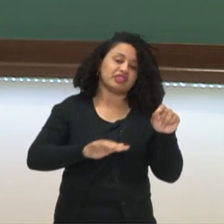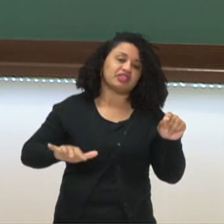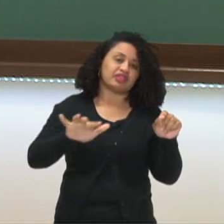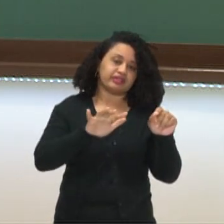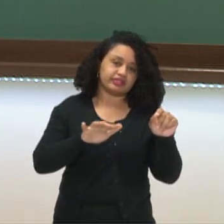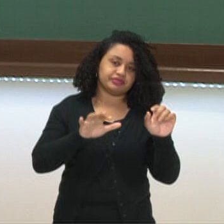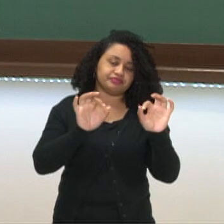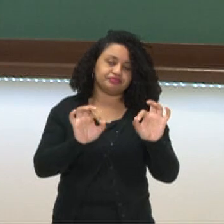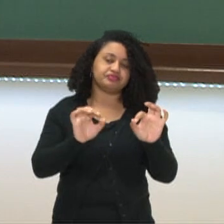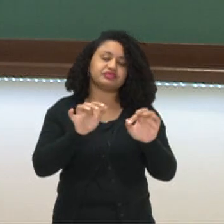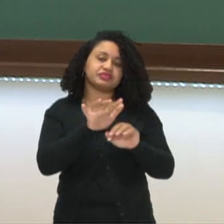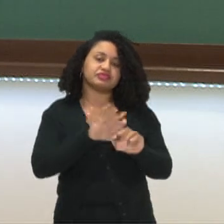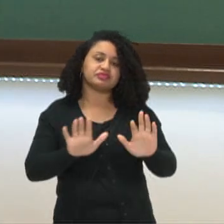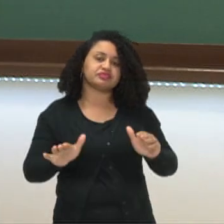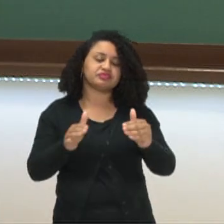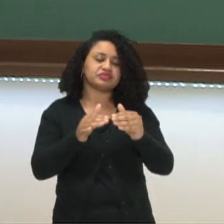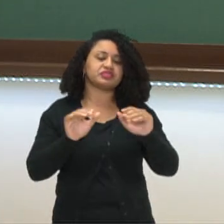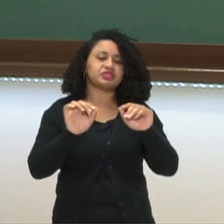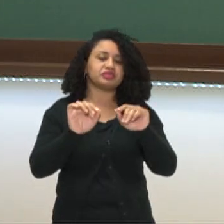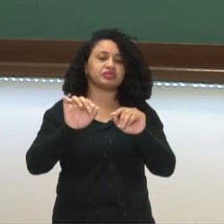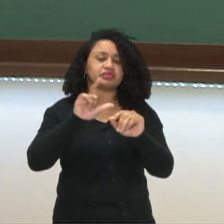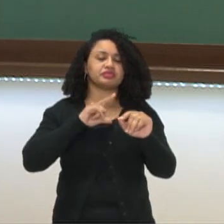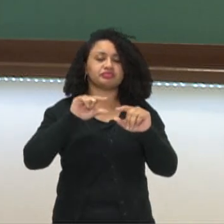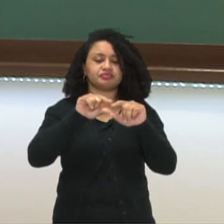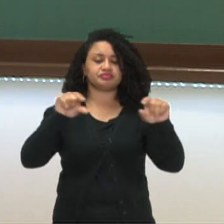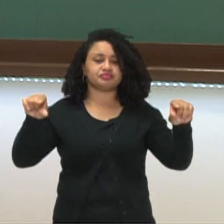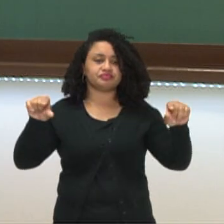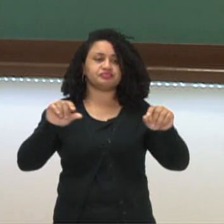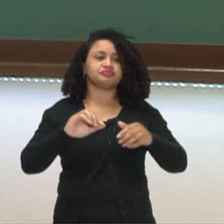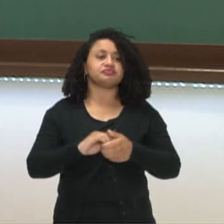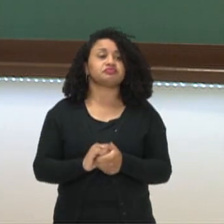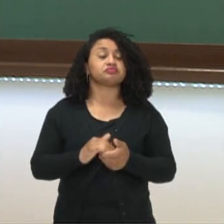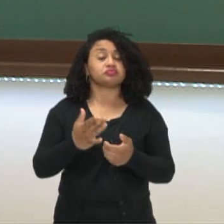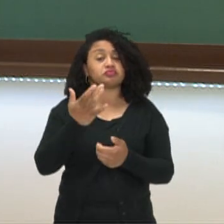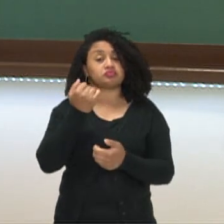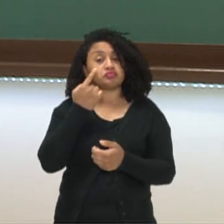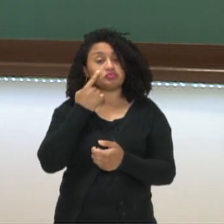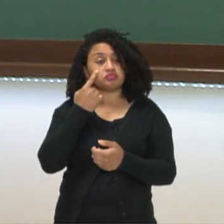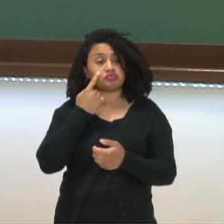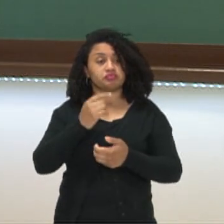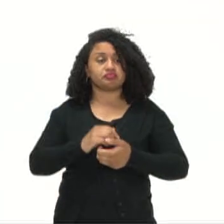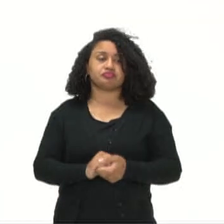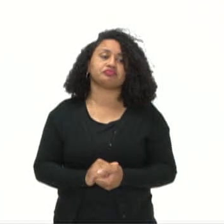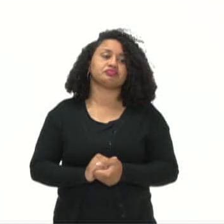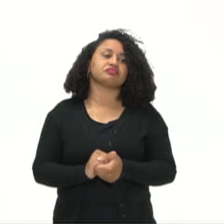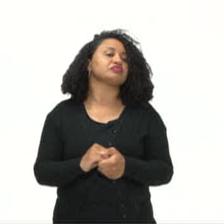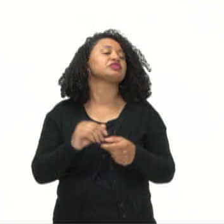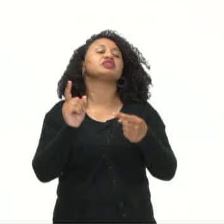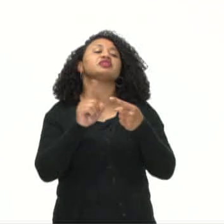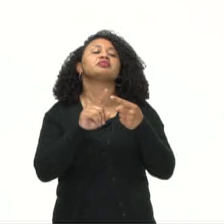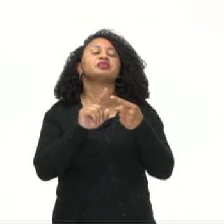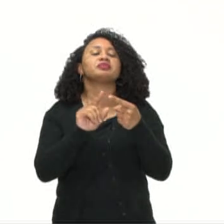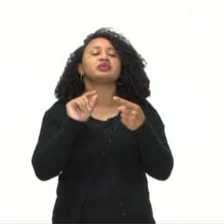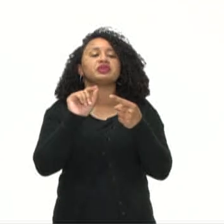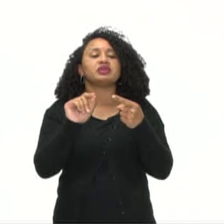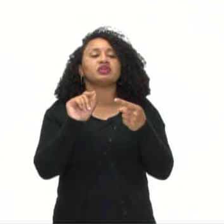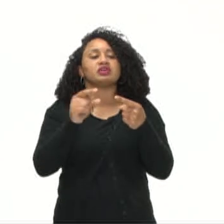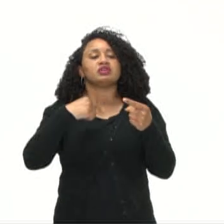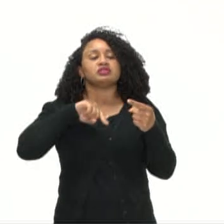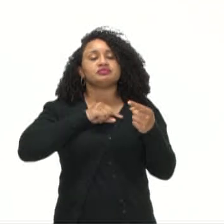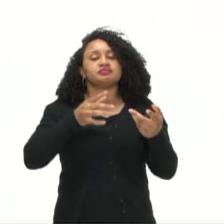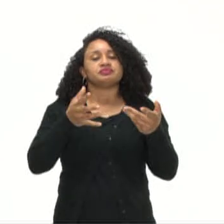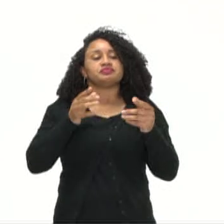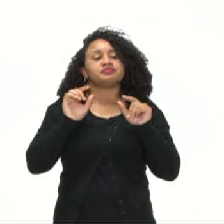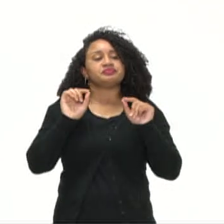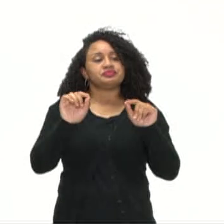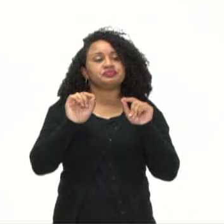né? Áreas fechadas do circuito. Então vamos lá. Primeira coisa, o que nós queremos? Nós